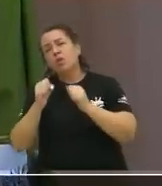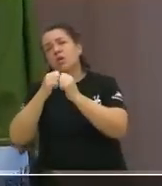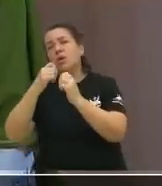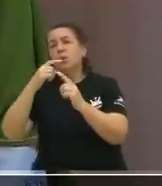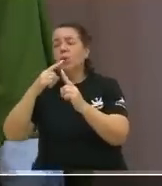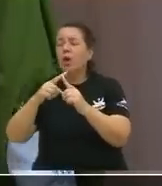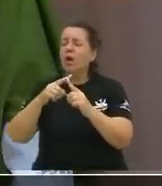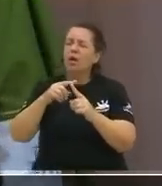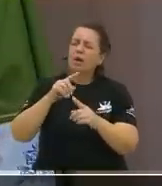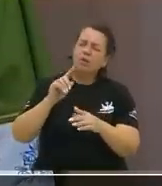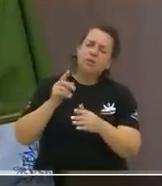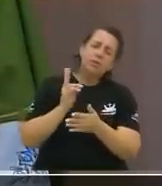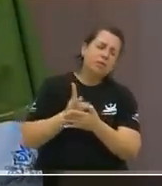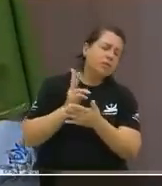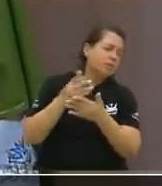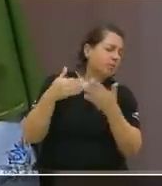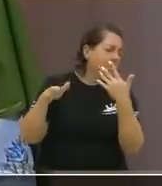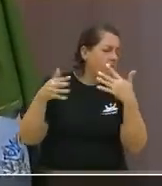santuário,